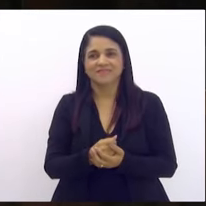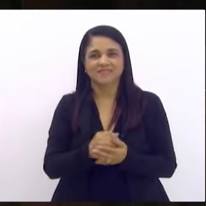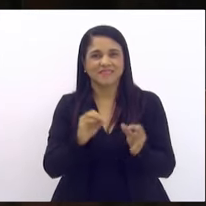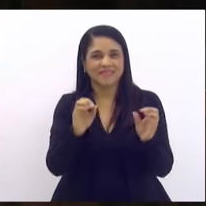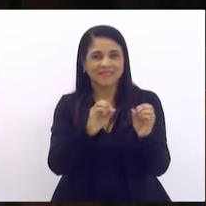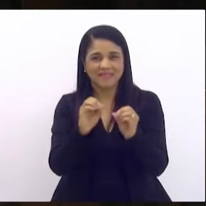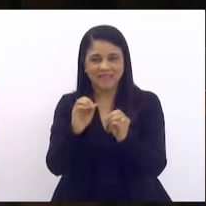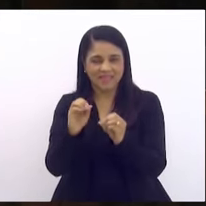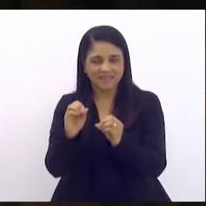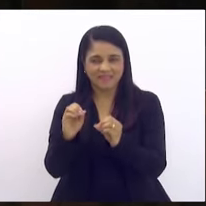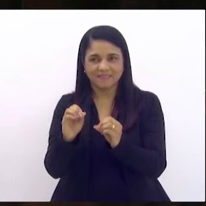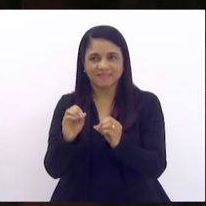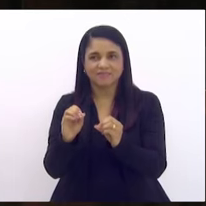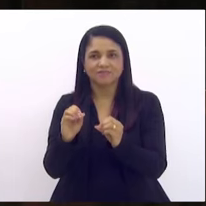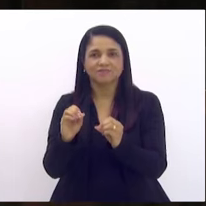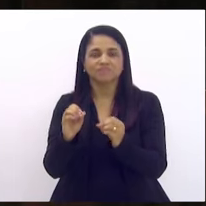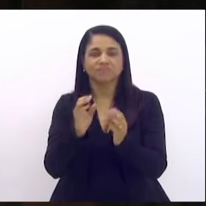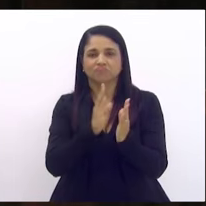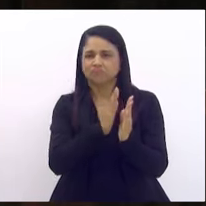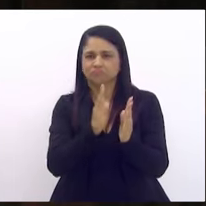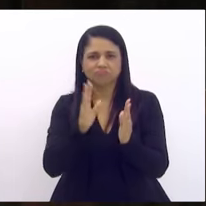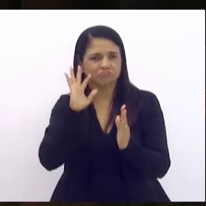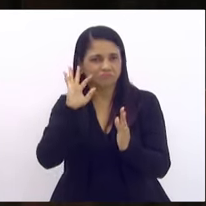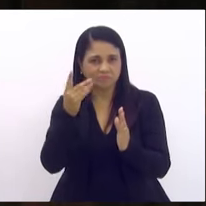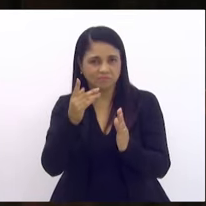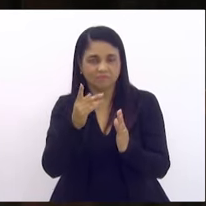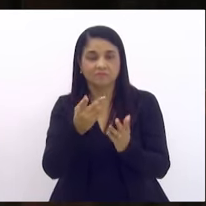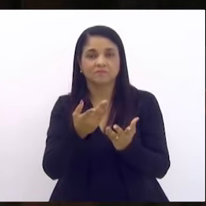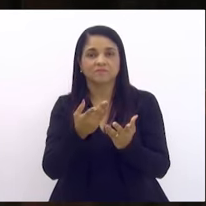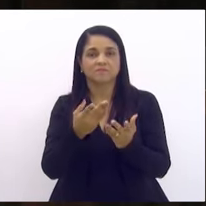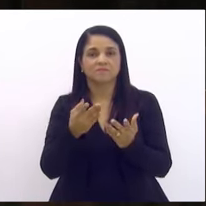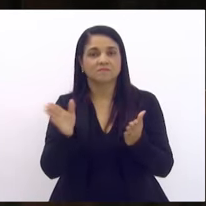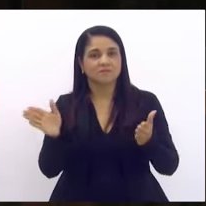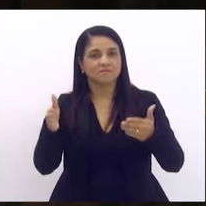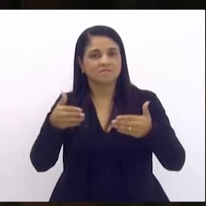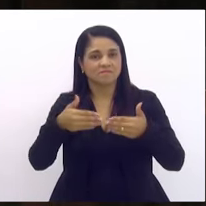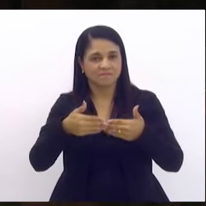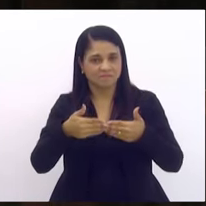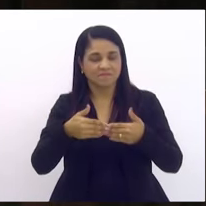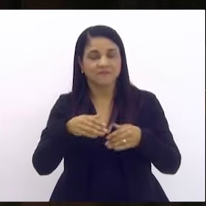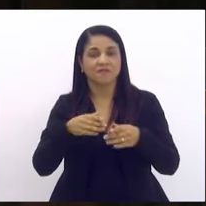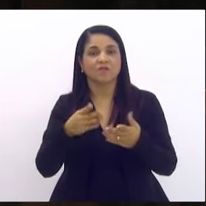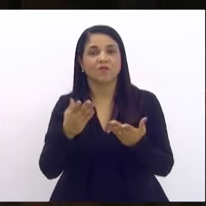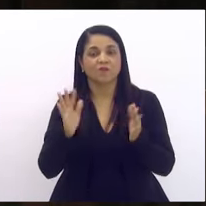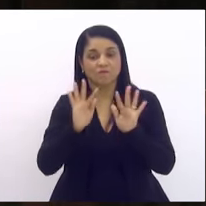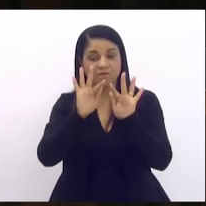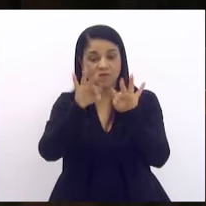havendo tratar na ordem do dia passe seu expediente